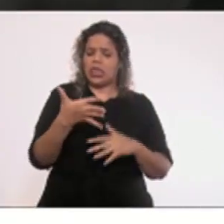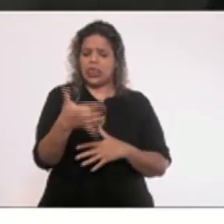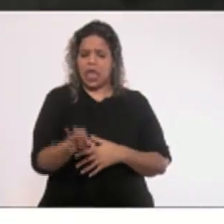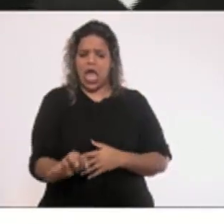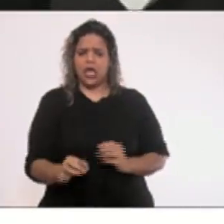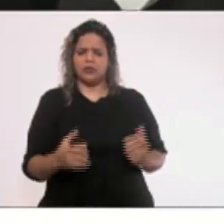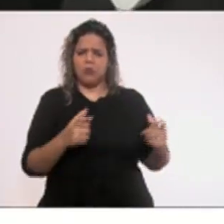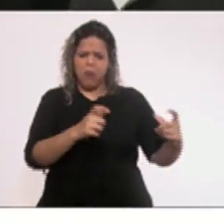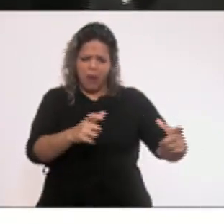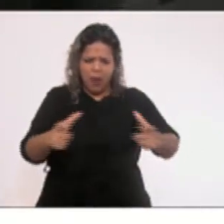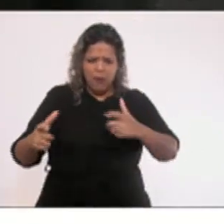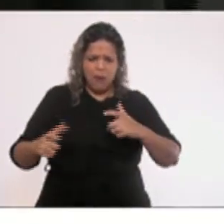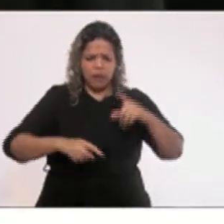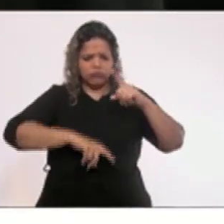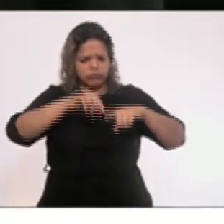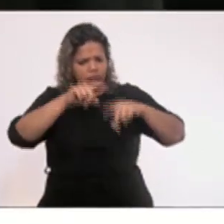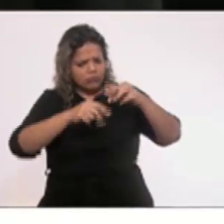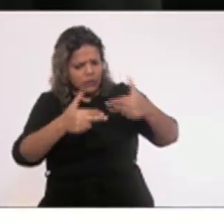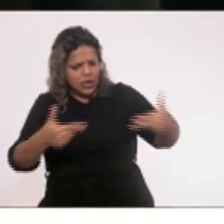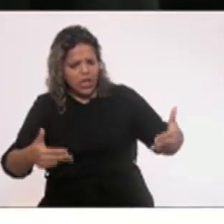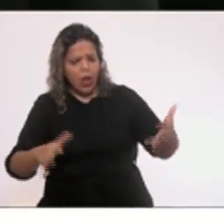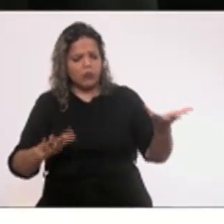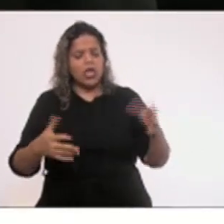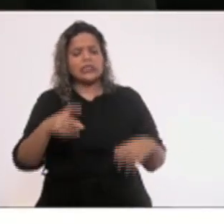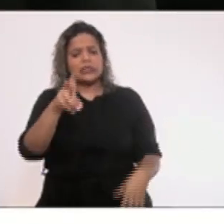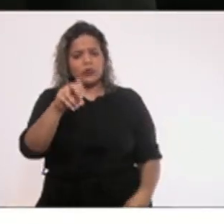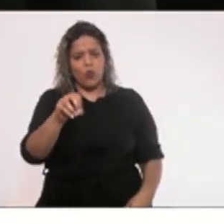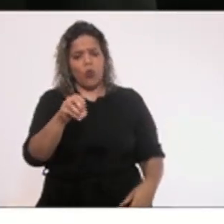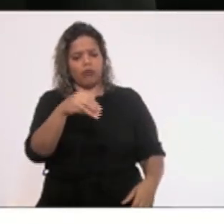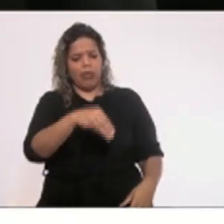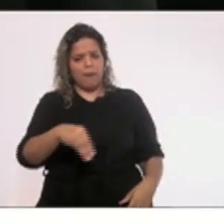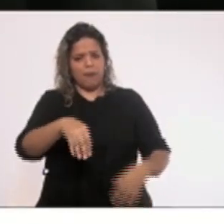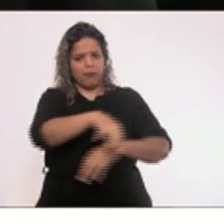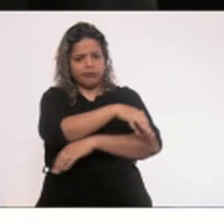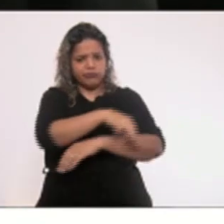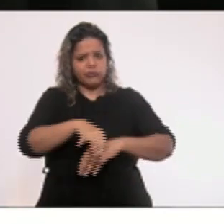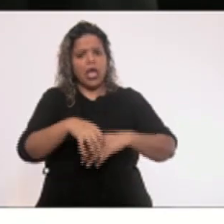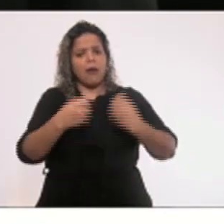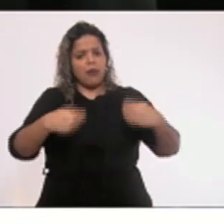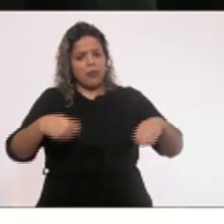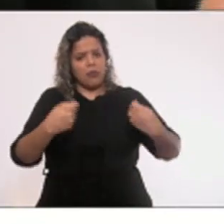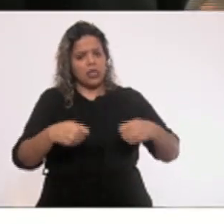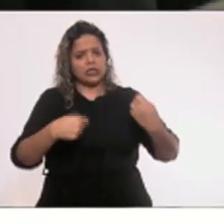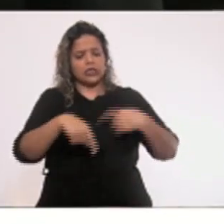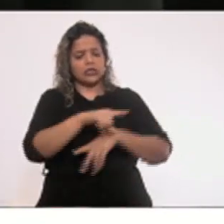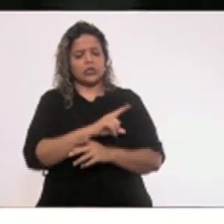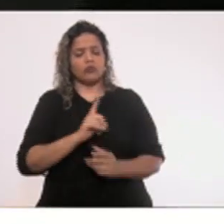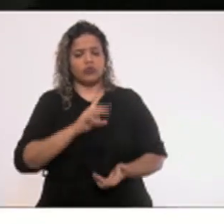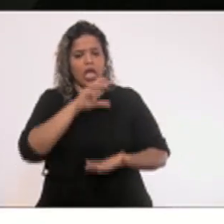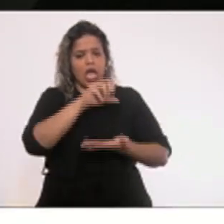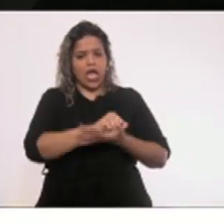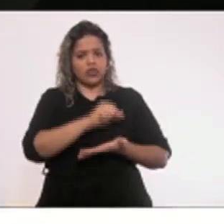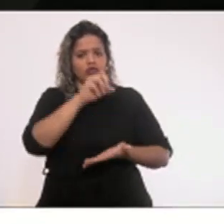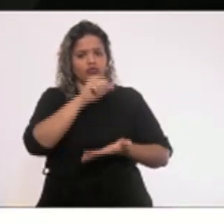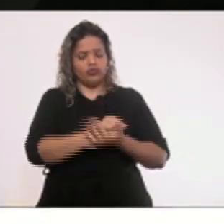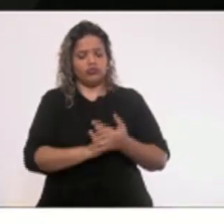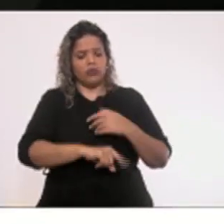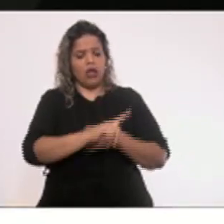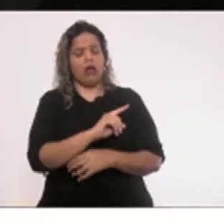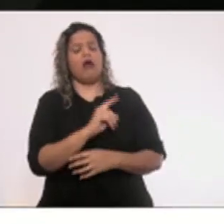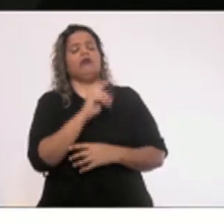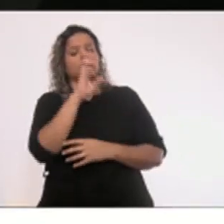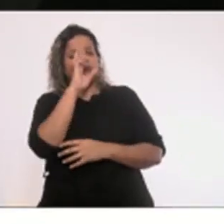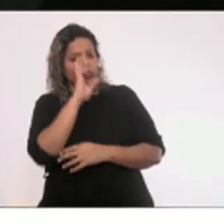equipamentos em uma área mínima de 50 metros quadrados deverão registrar